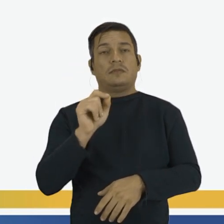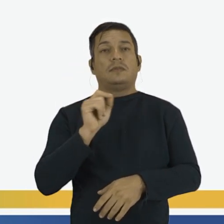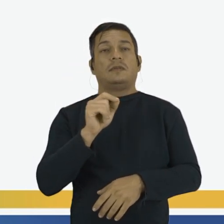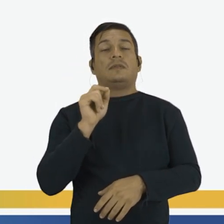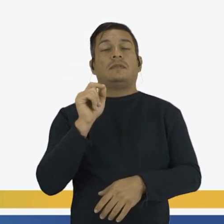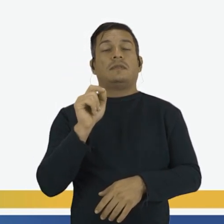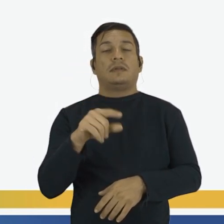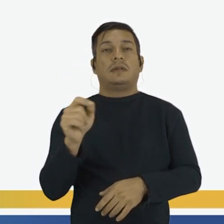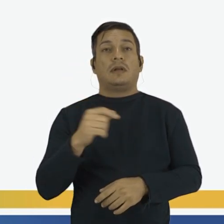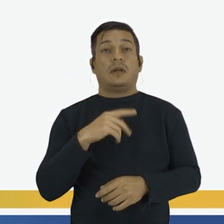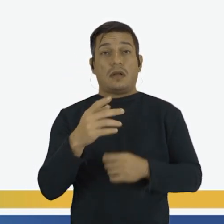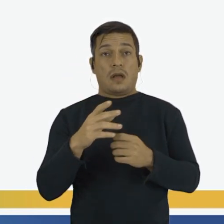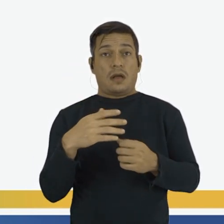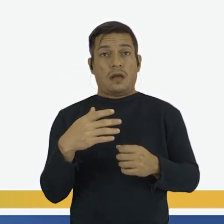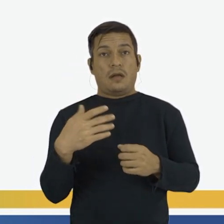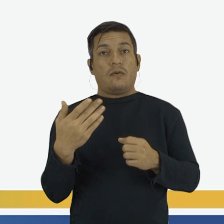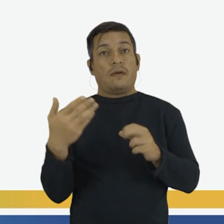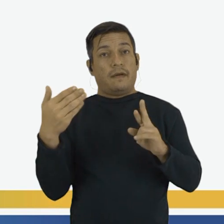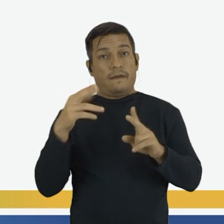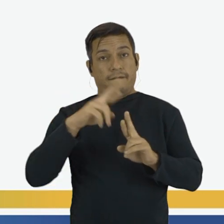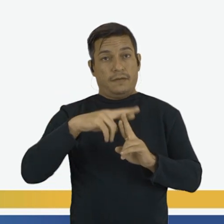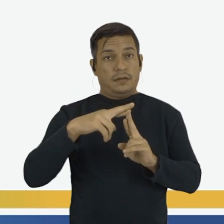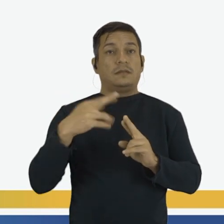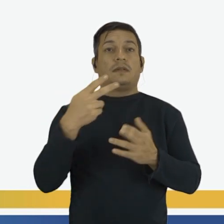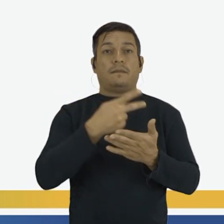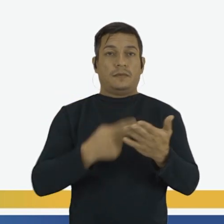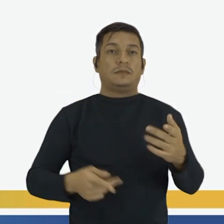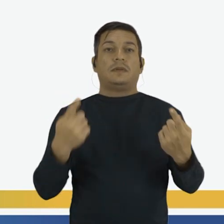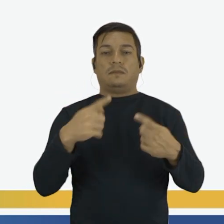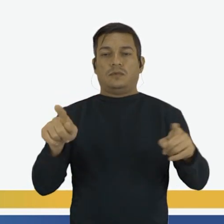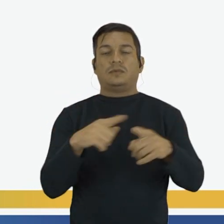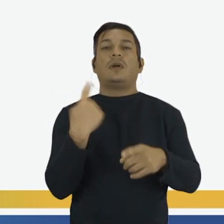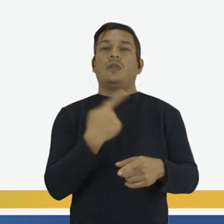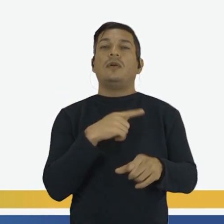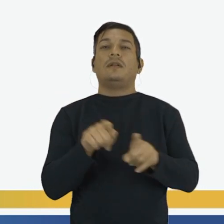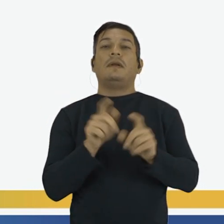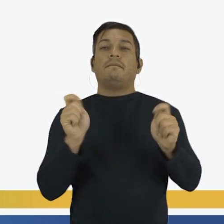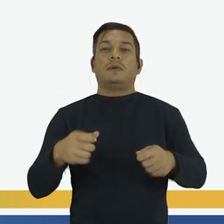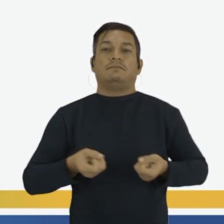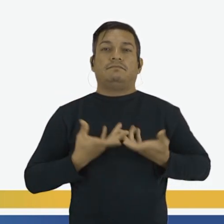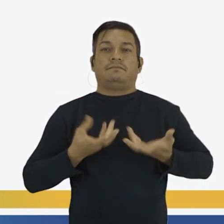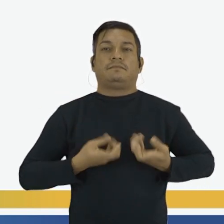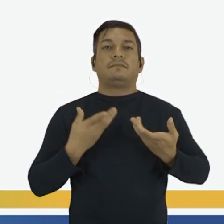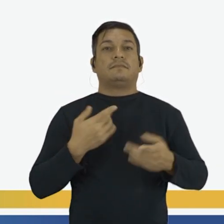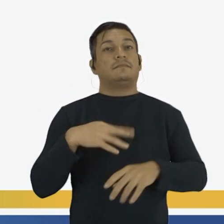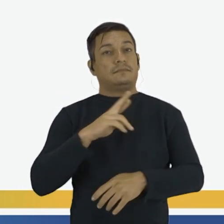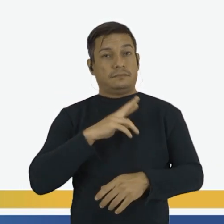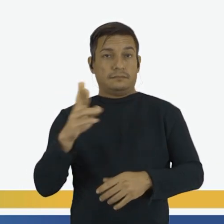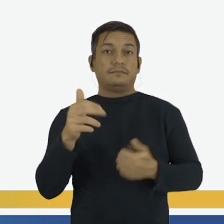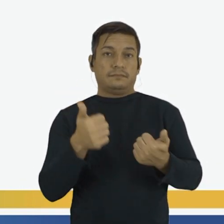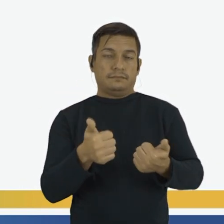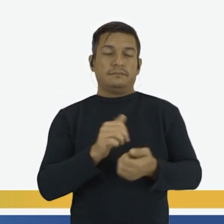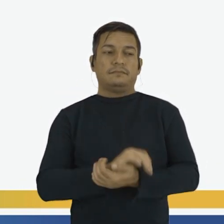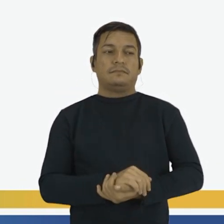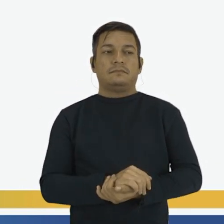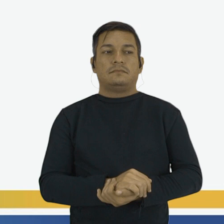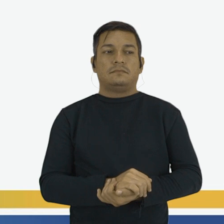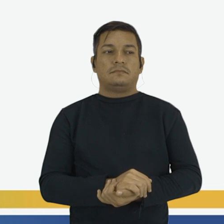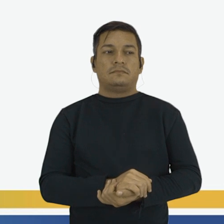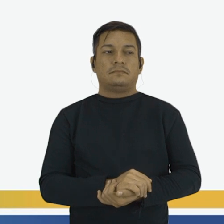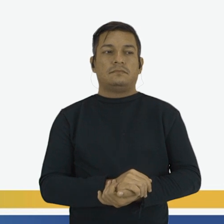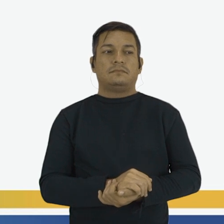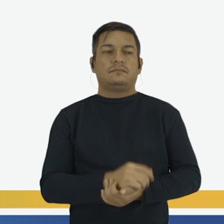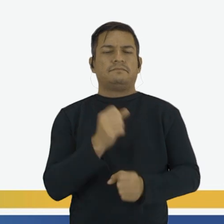através da poesia e a música, a gente também pode expressar a religiosidade, tá?